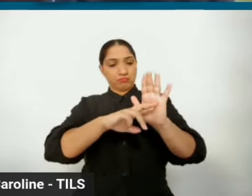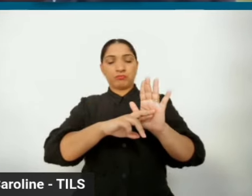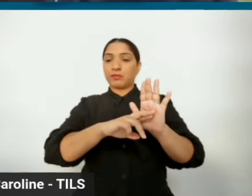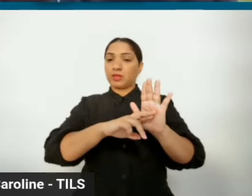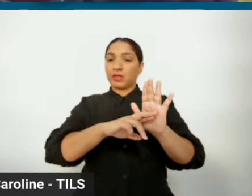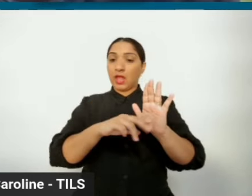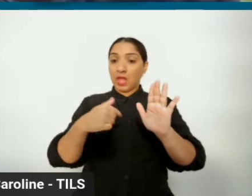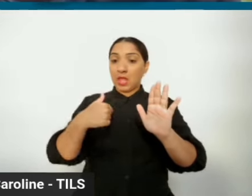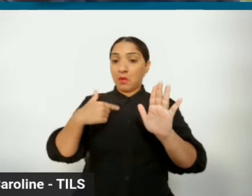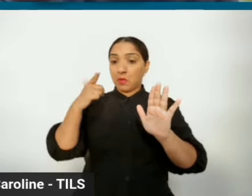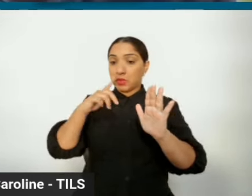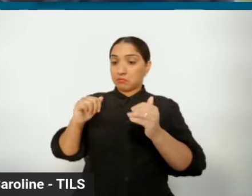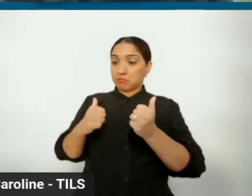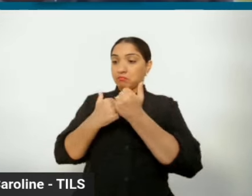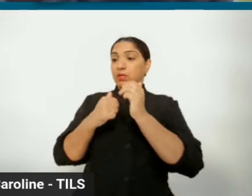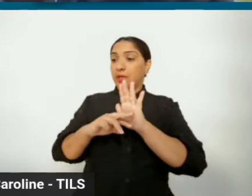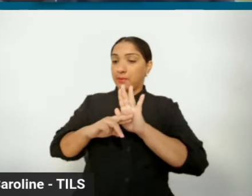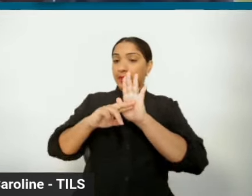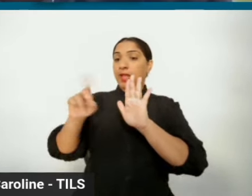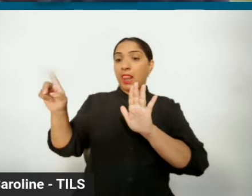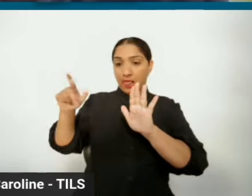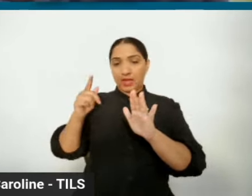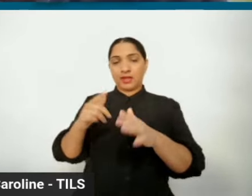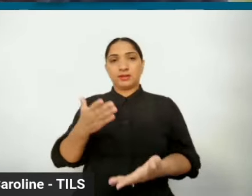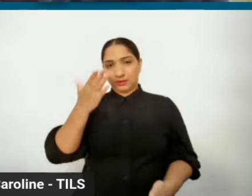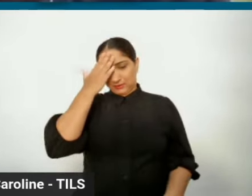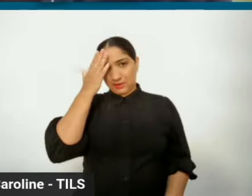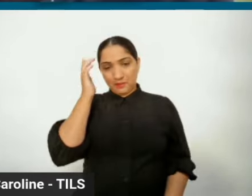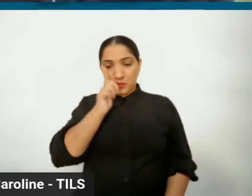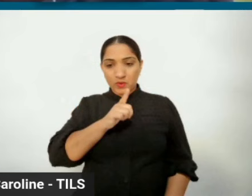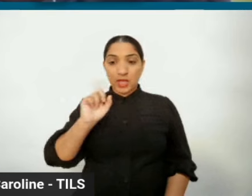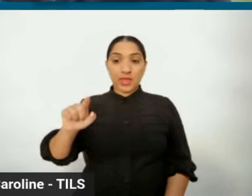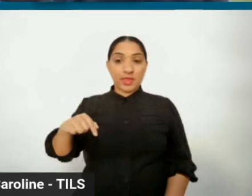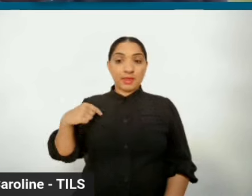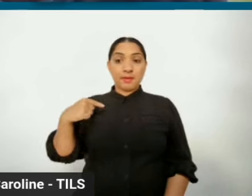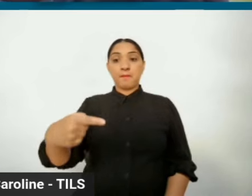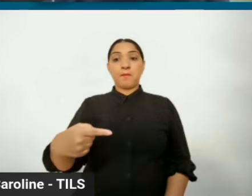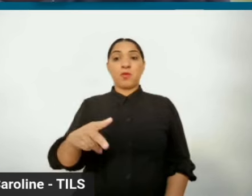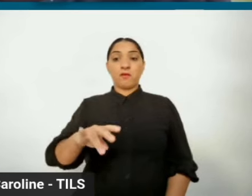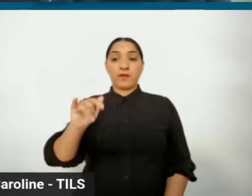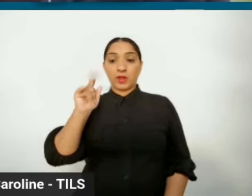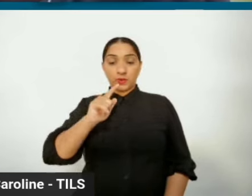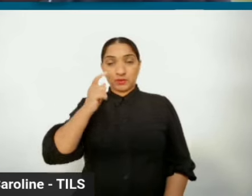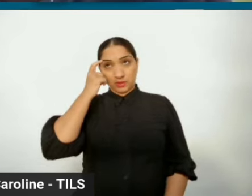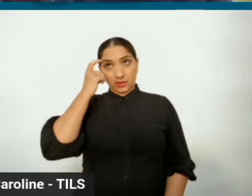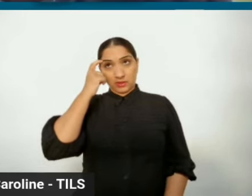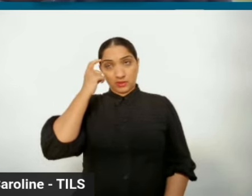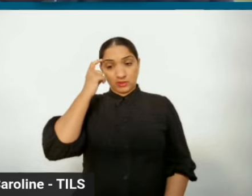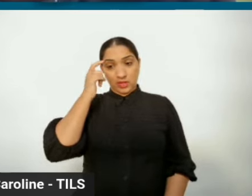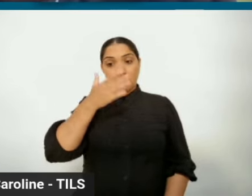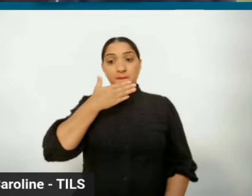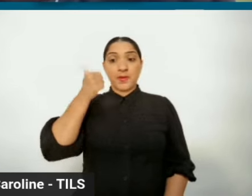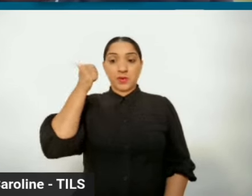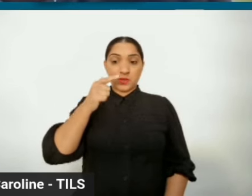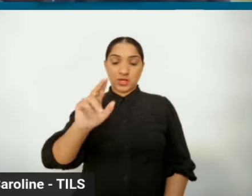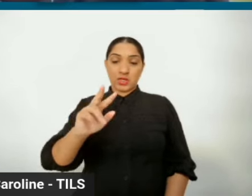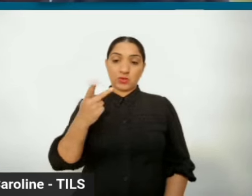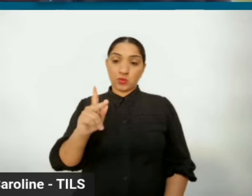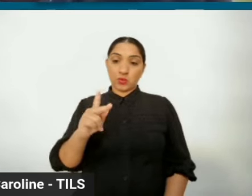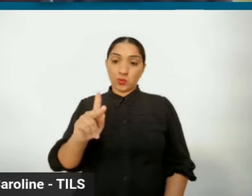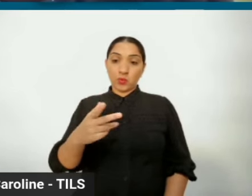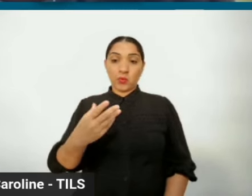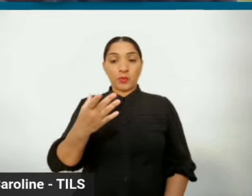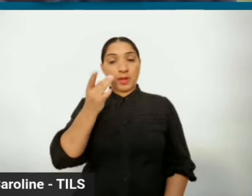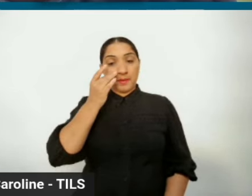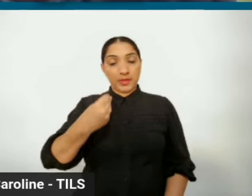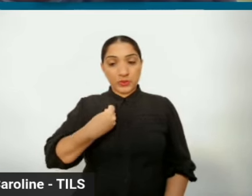primeiro avançar na definição dessas políticas e depois pensar na sua execução, definir o orçamento, a capacitação